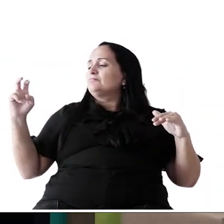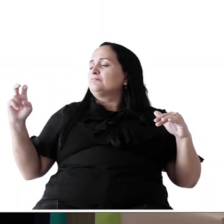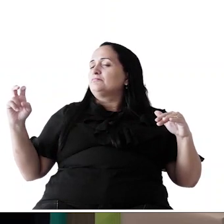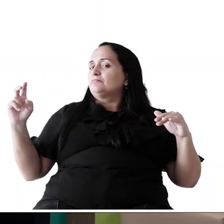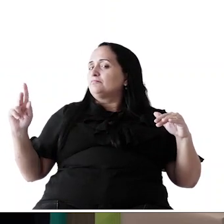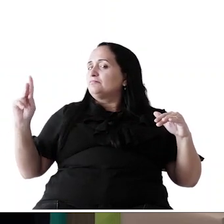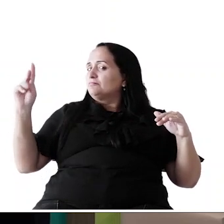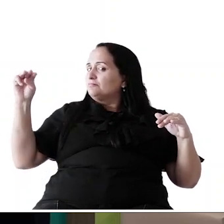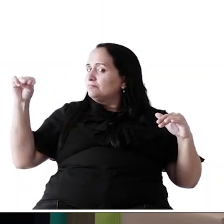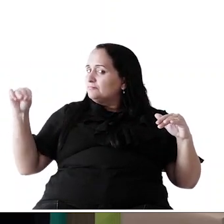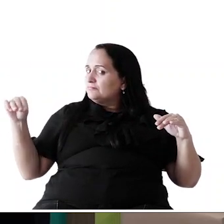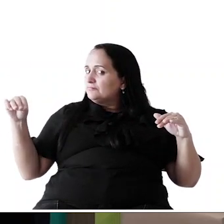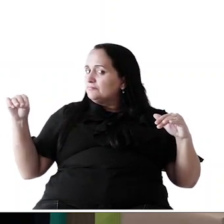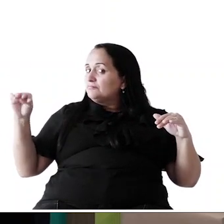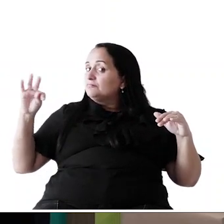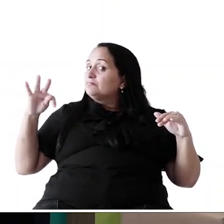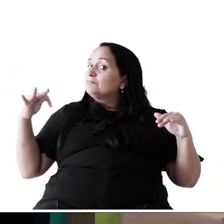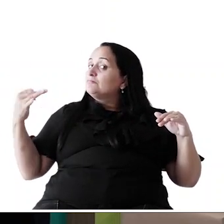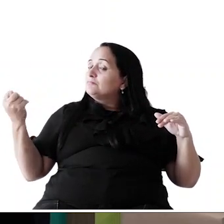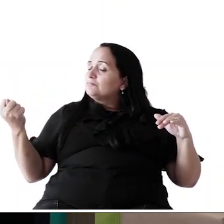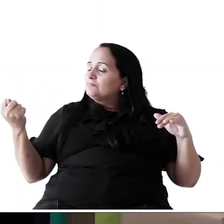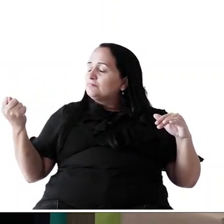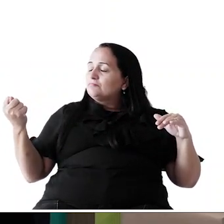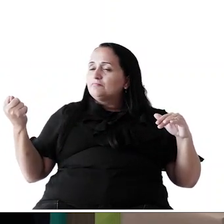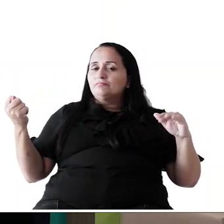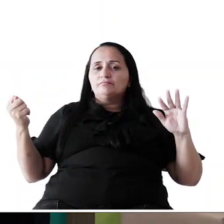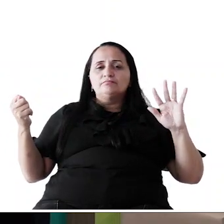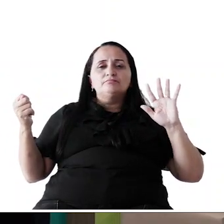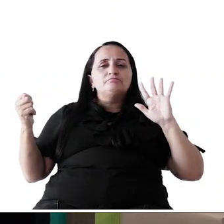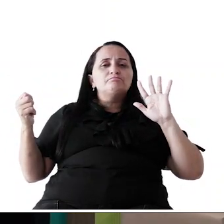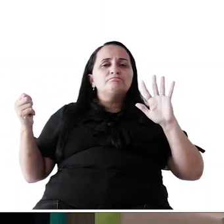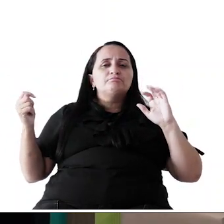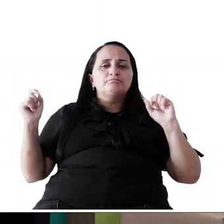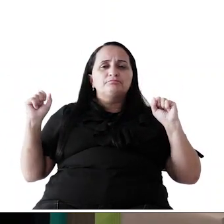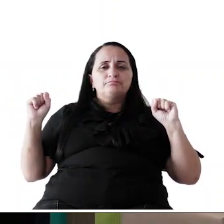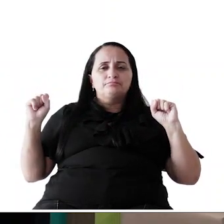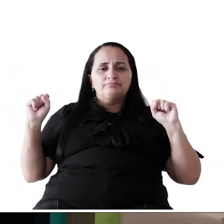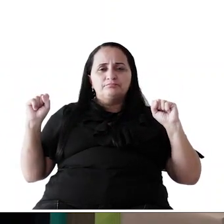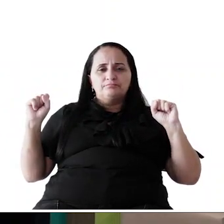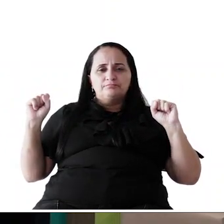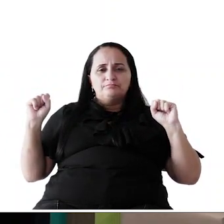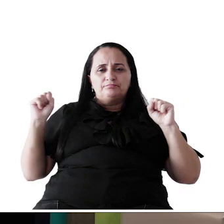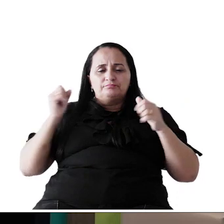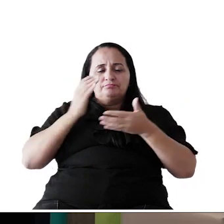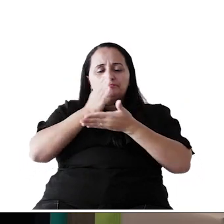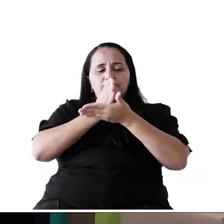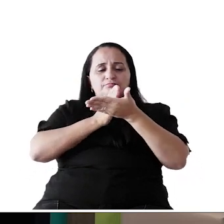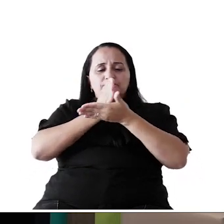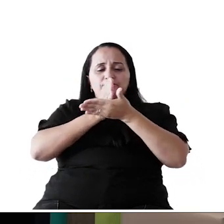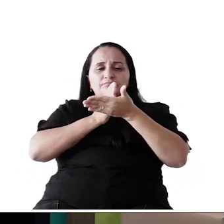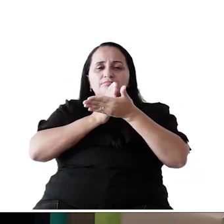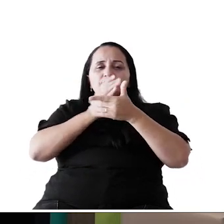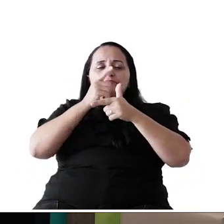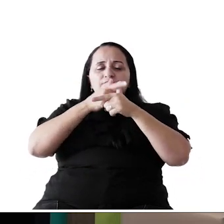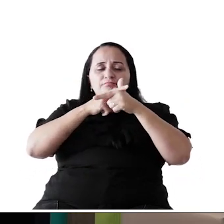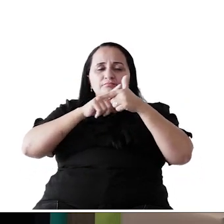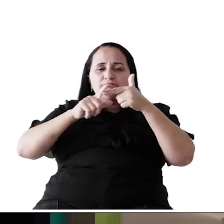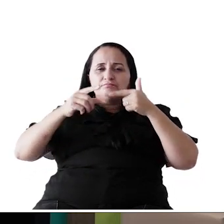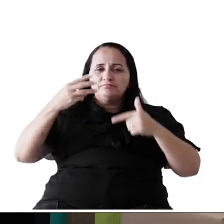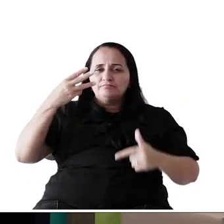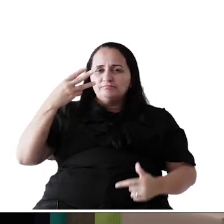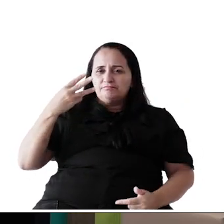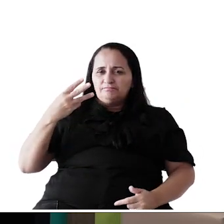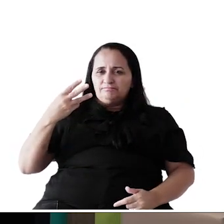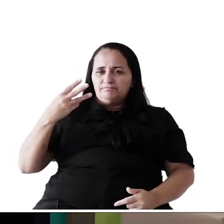nosso todo. Só que esse percurso está dividido em 3 partes. Como é que você sabe